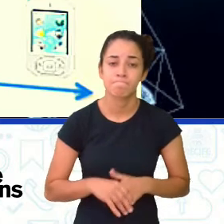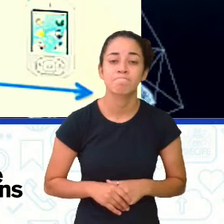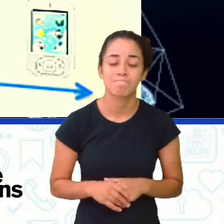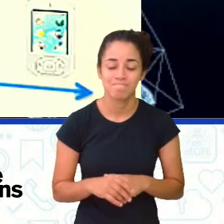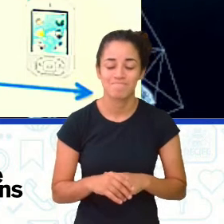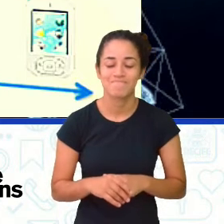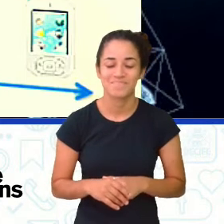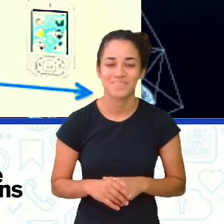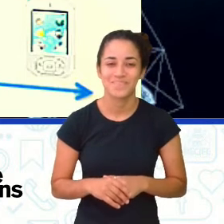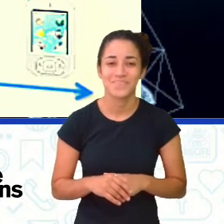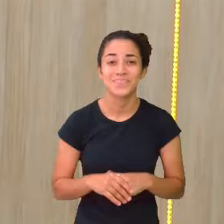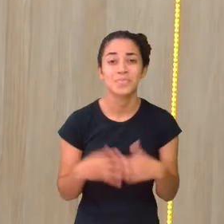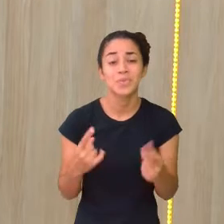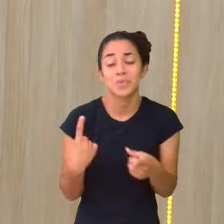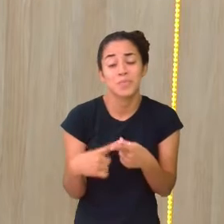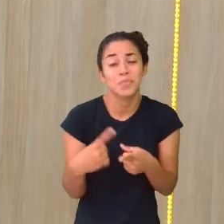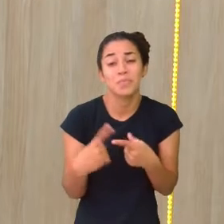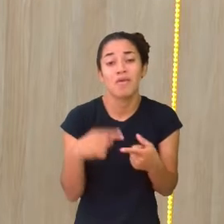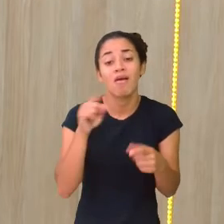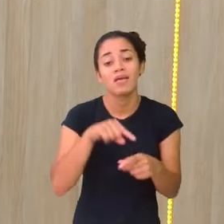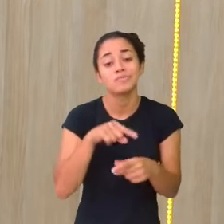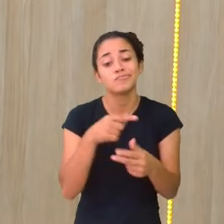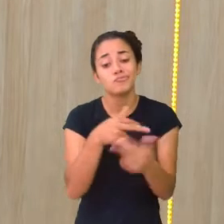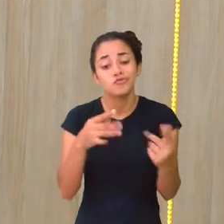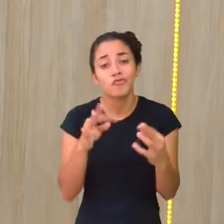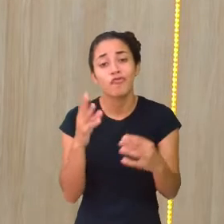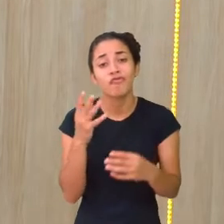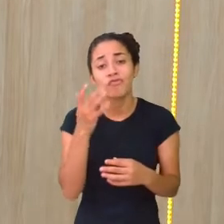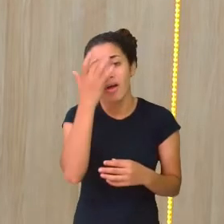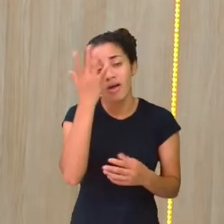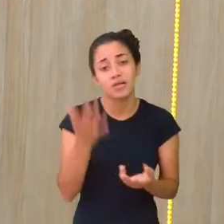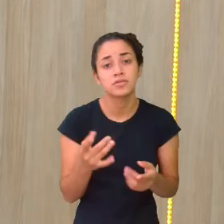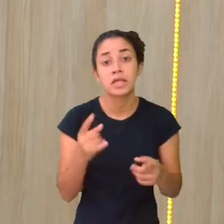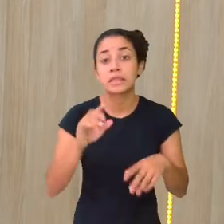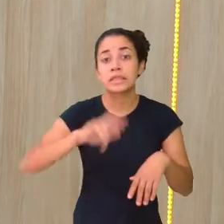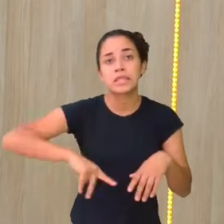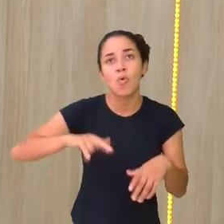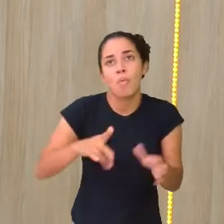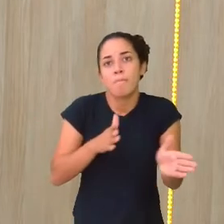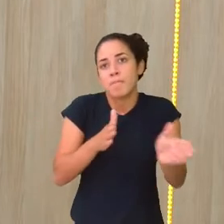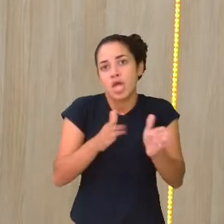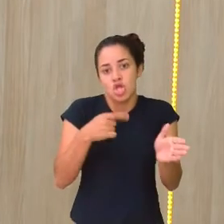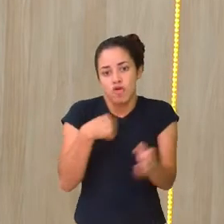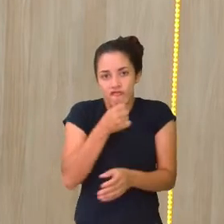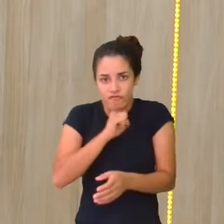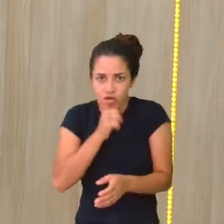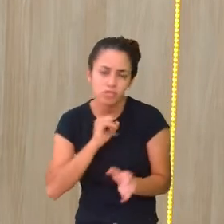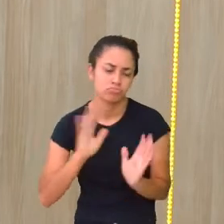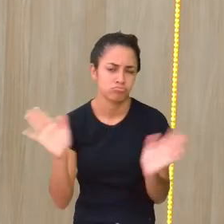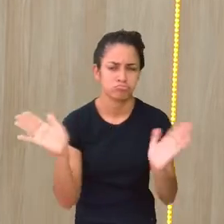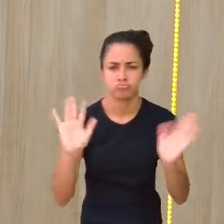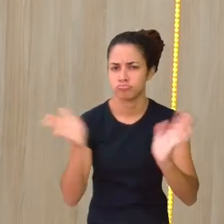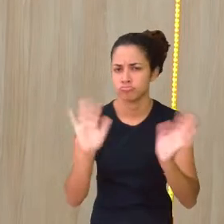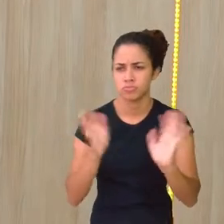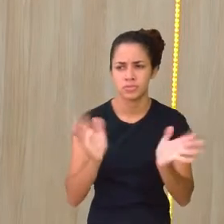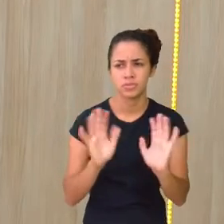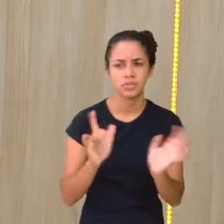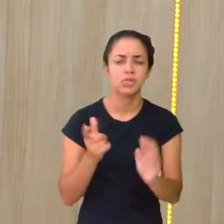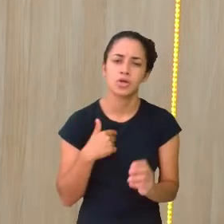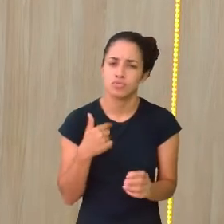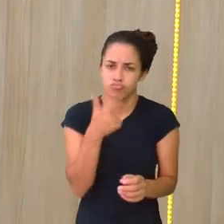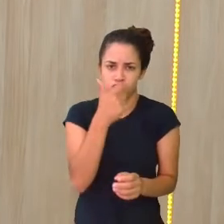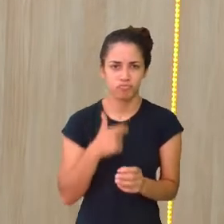professor. Porque as coisas facilitaram, porque nosso período não é que a gente seja tão velho assim não, viu? A gente não é tão velho